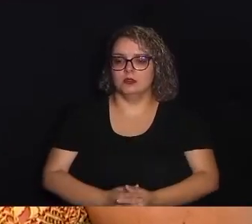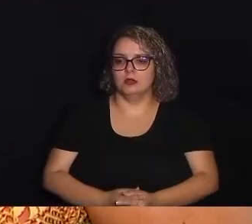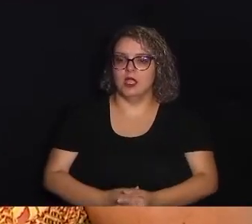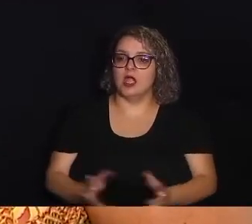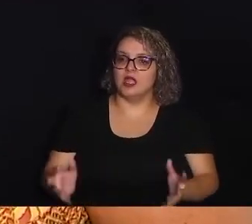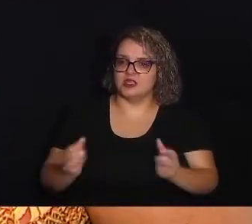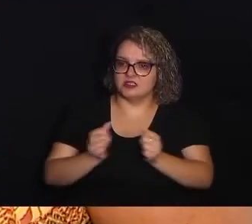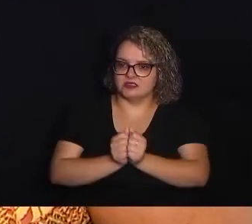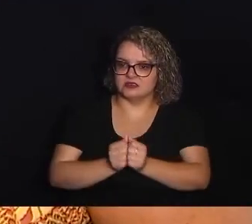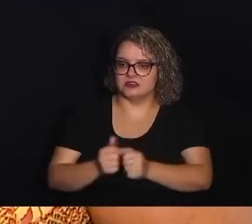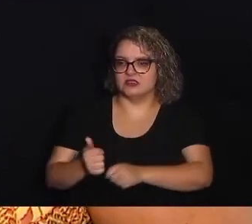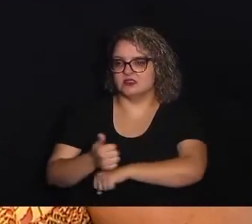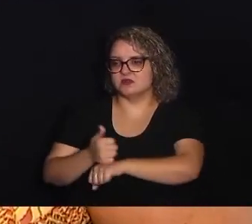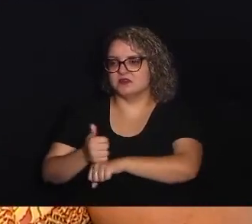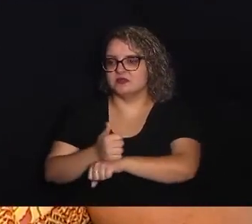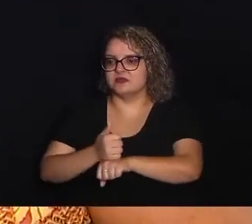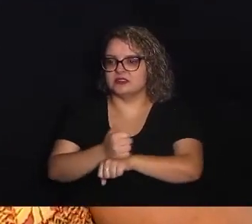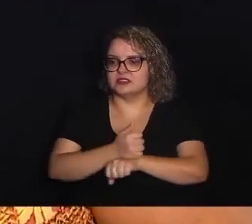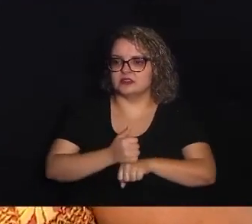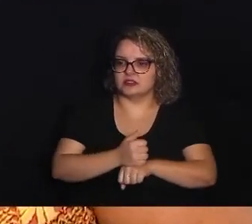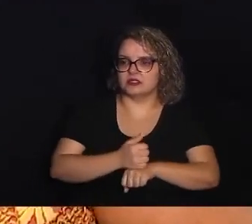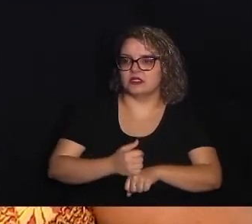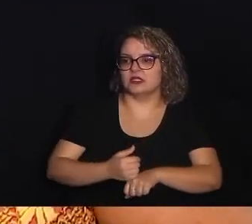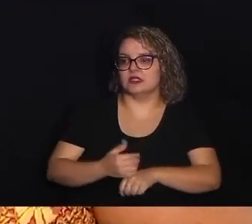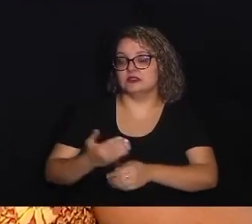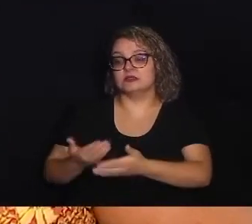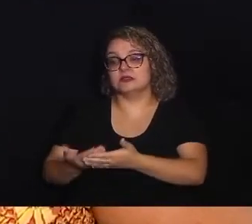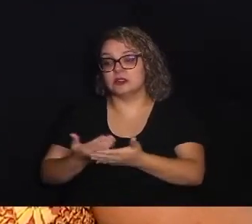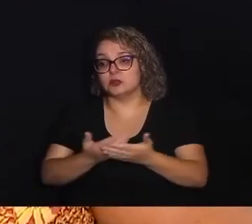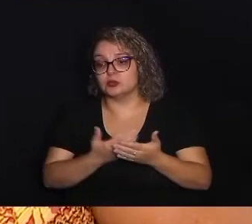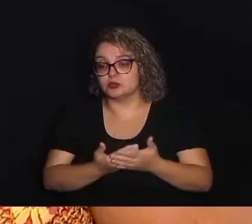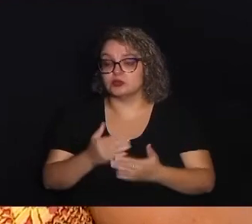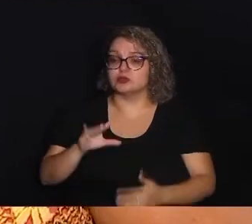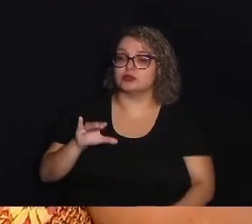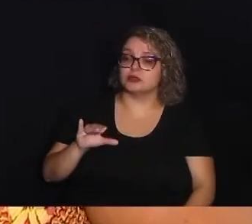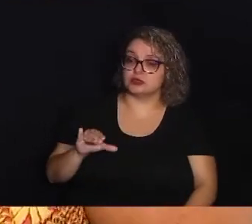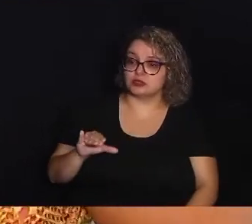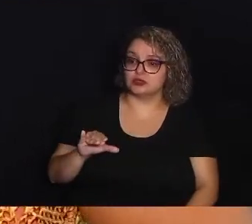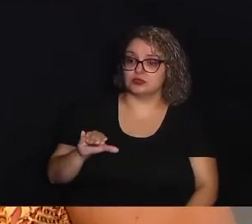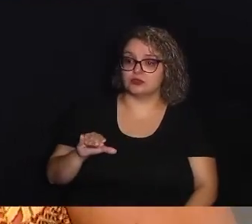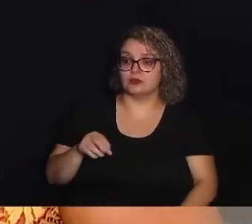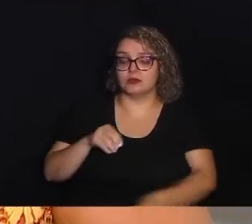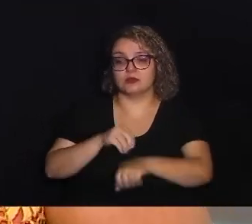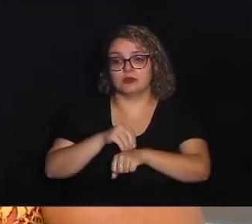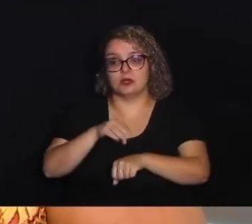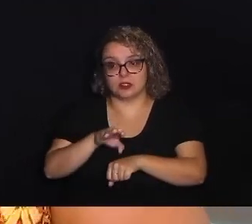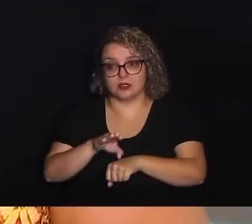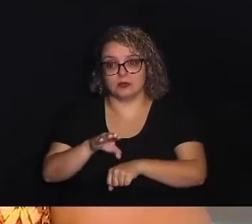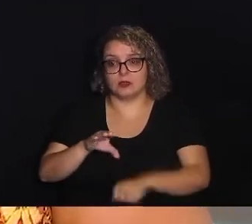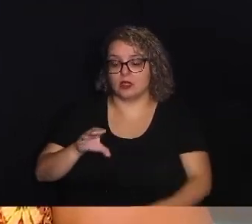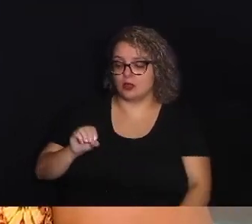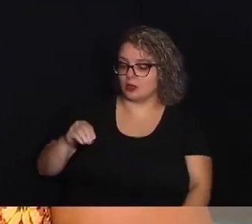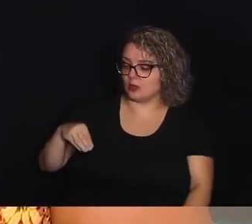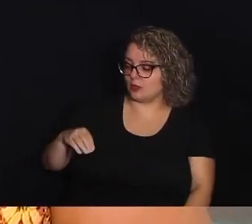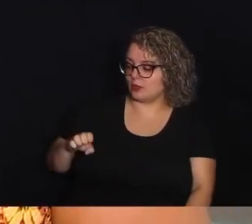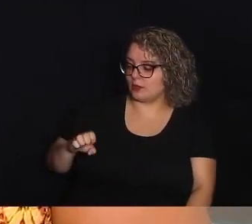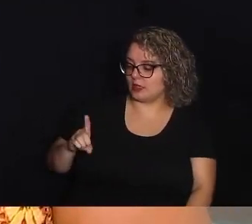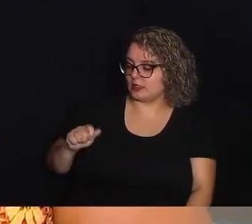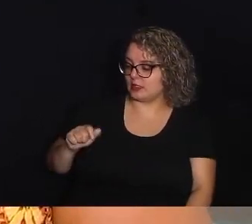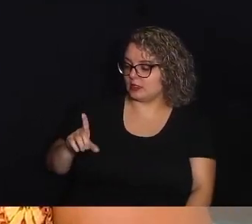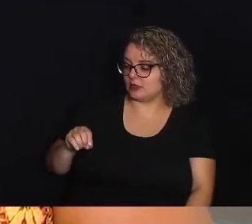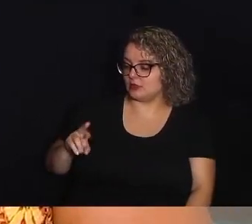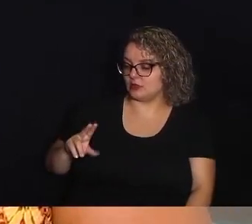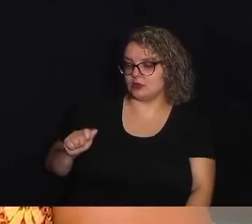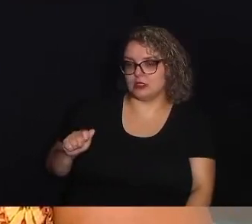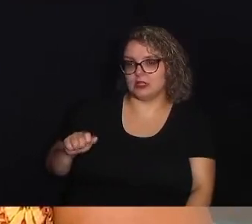o planejamento e com a junção de profissionais de estudiosos e cientistas que foram indicados pela